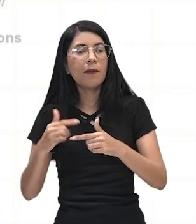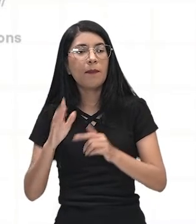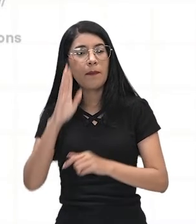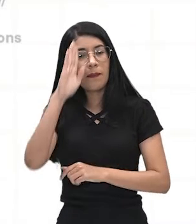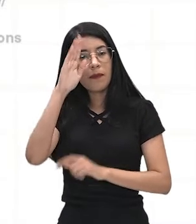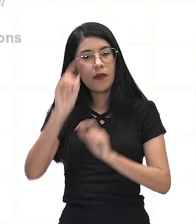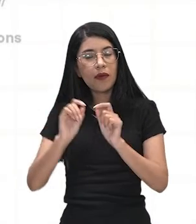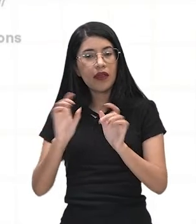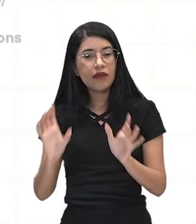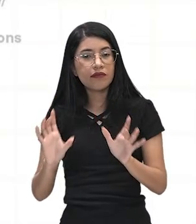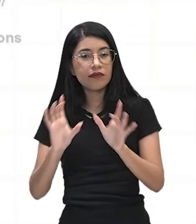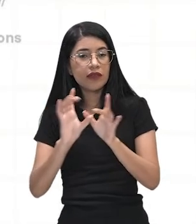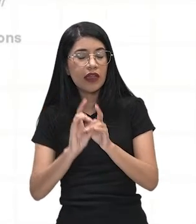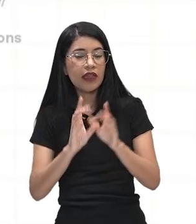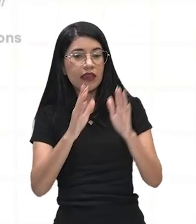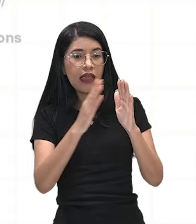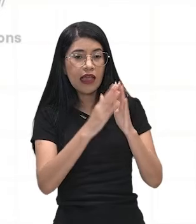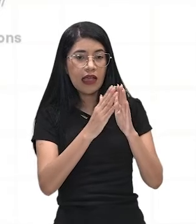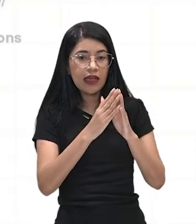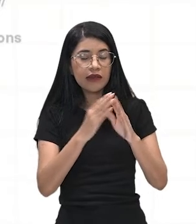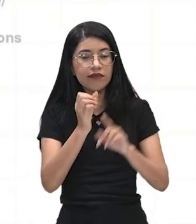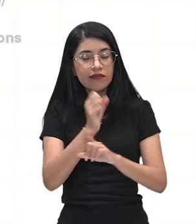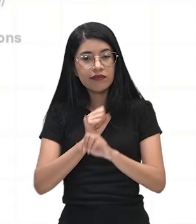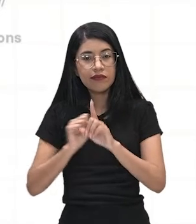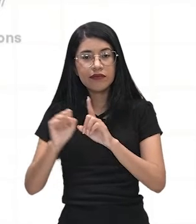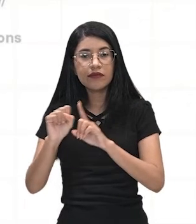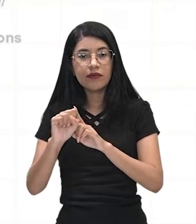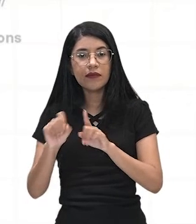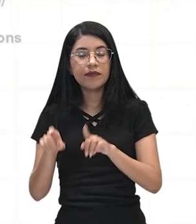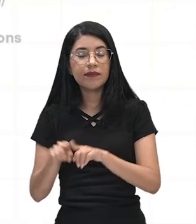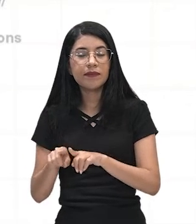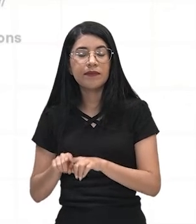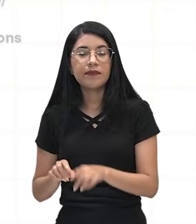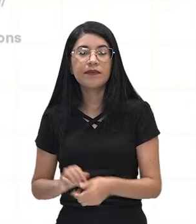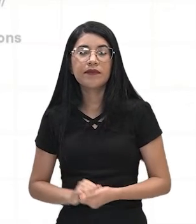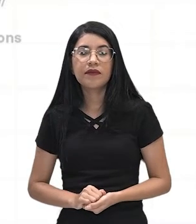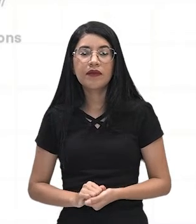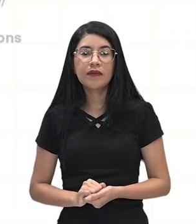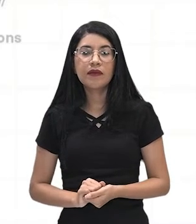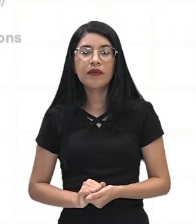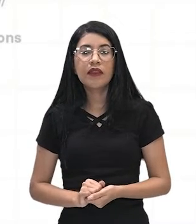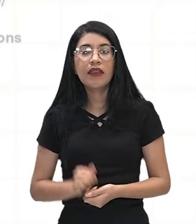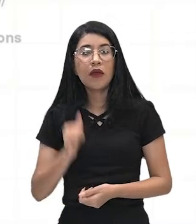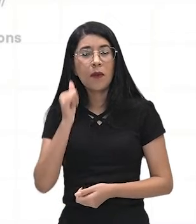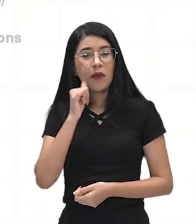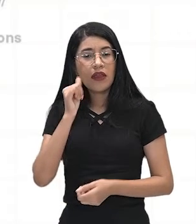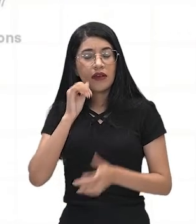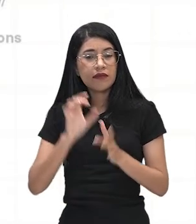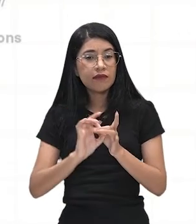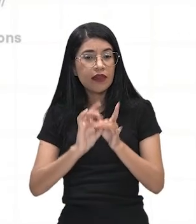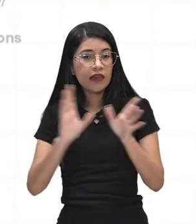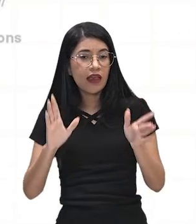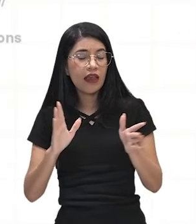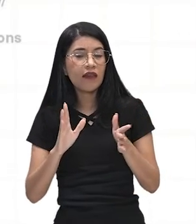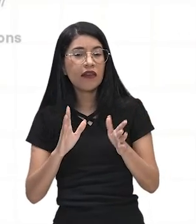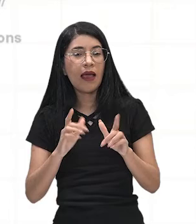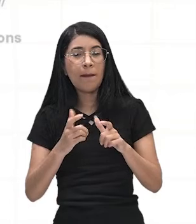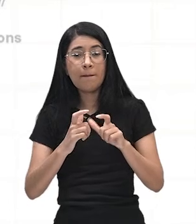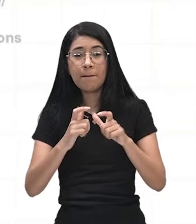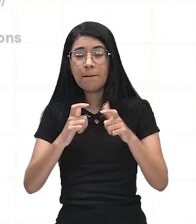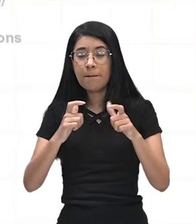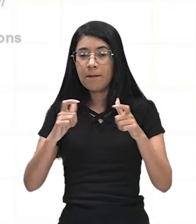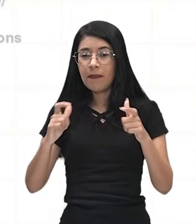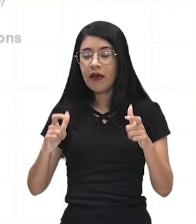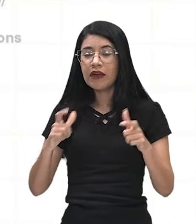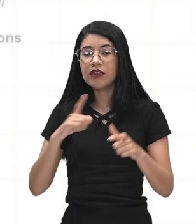predominantemente ligados à esfera doméstica e social. Como mulheres livres, muitas